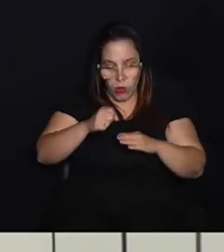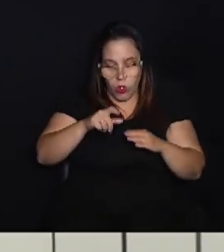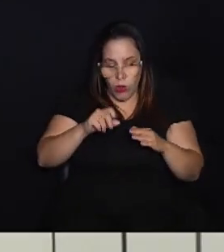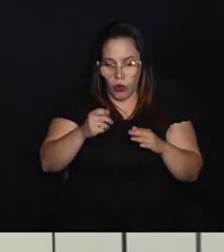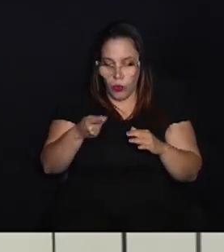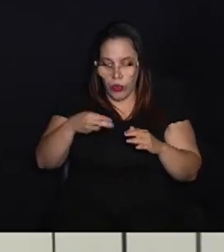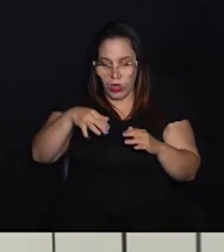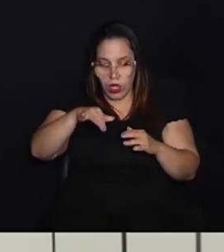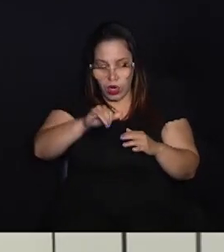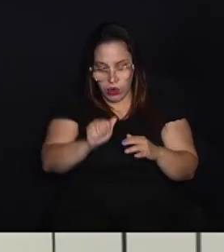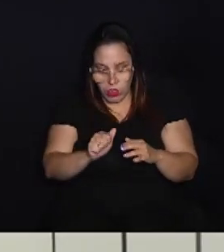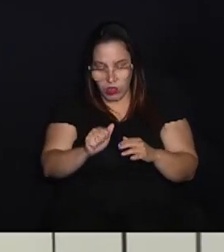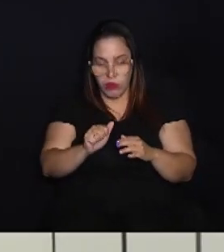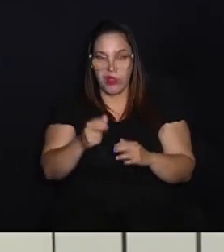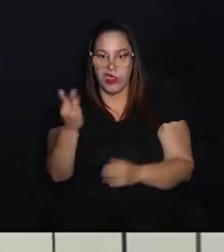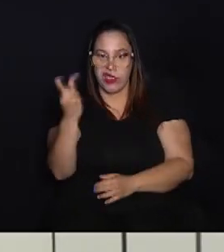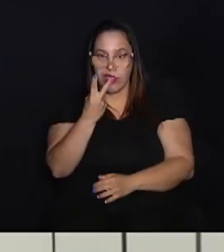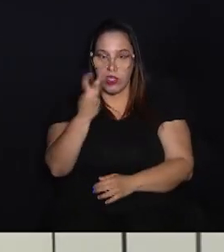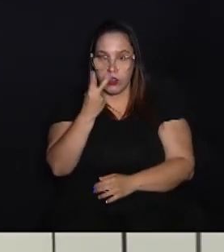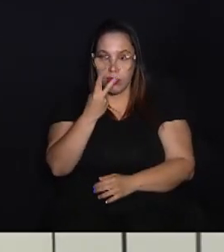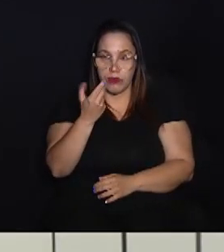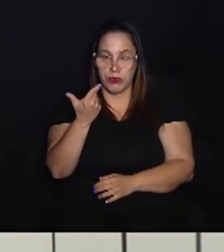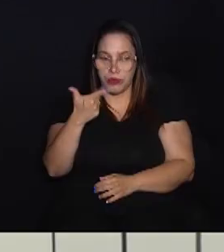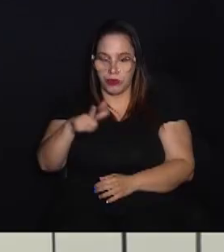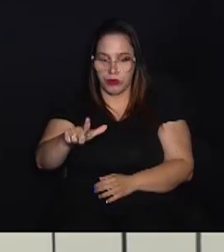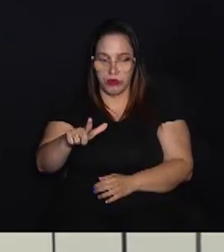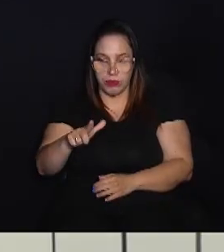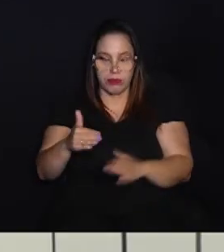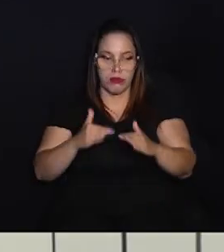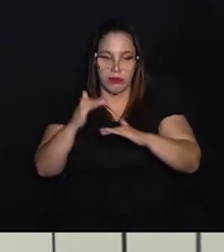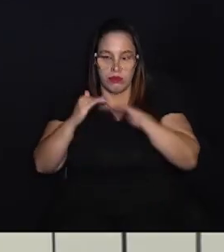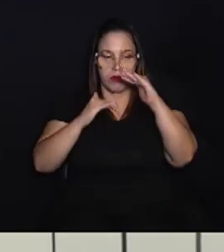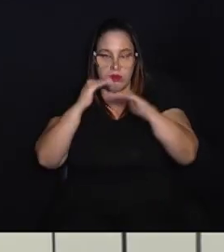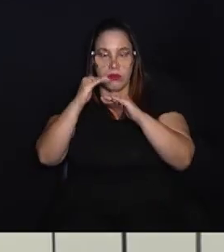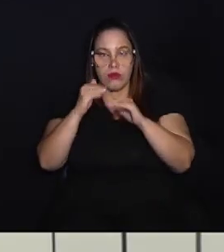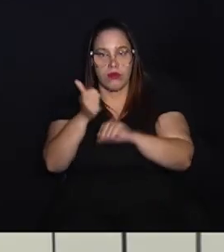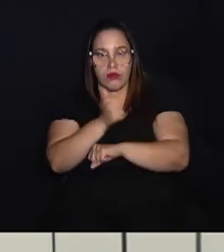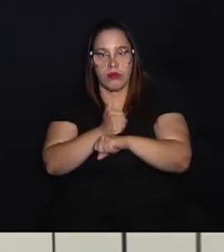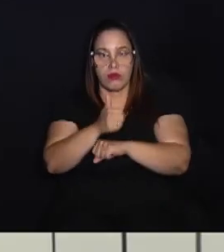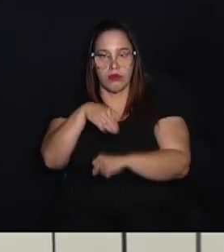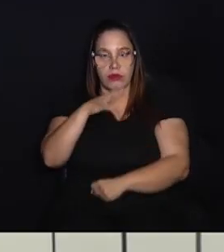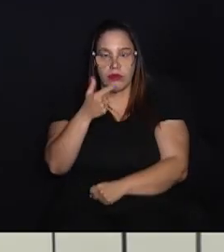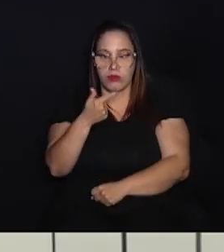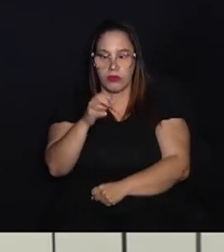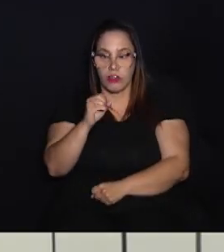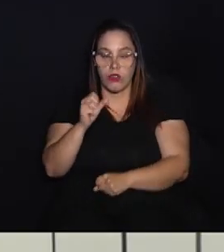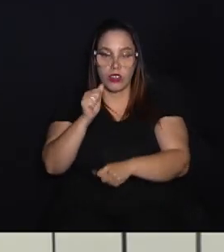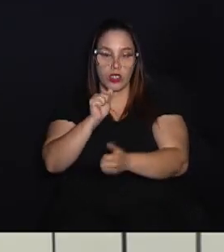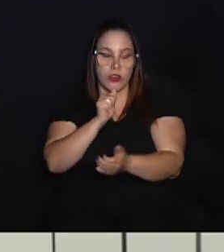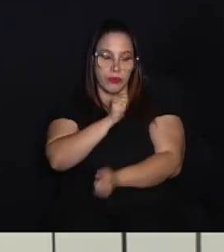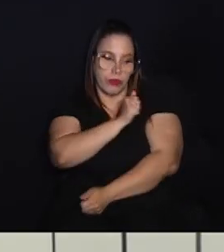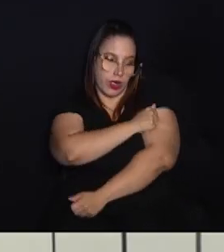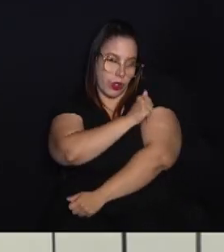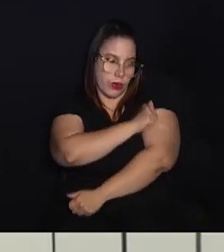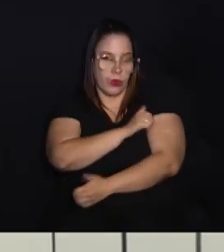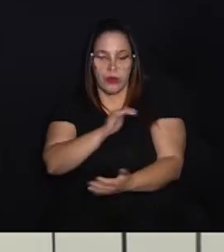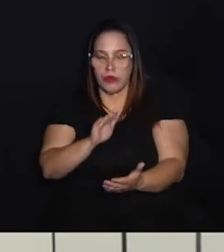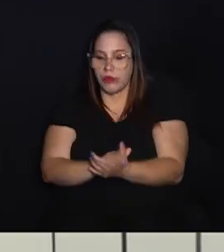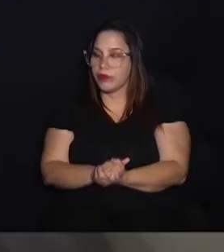confeitaria está em sua 2ª edição e prospecta a formação de mais 20 alunas.